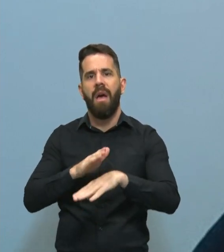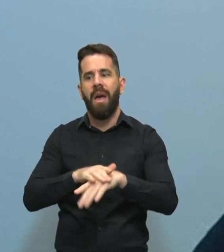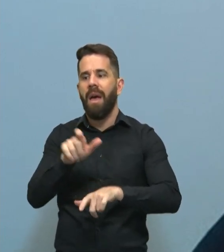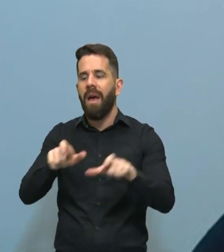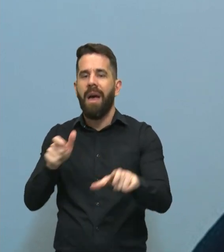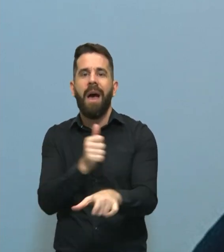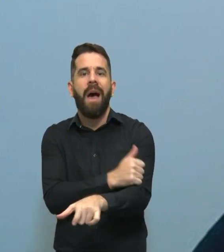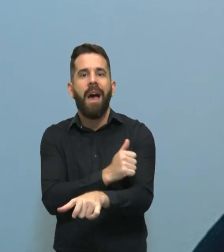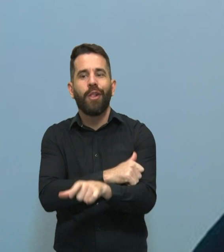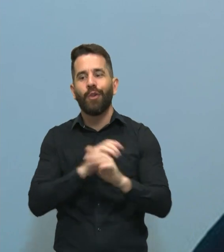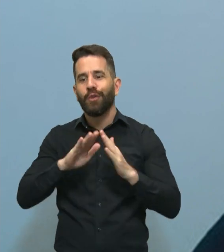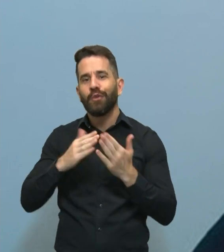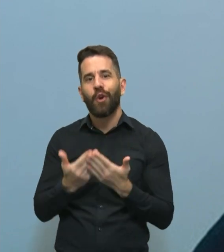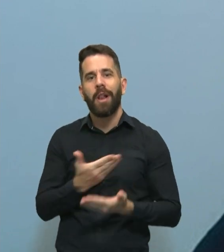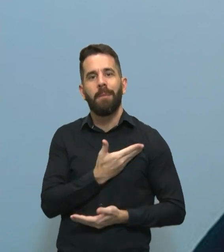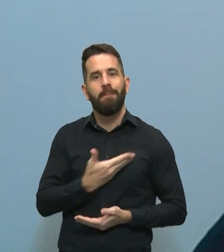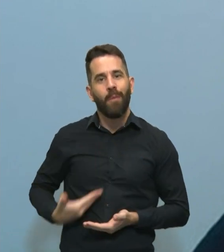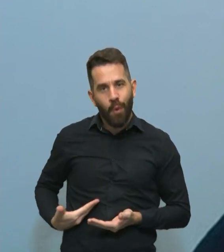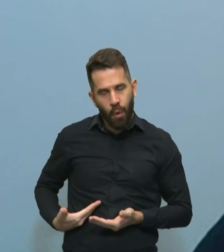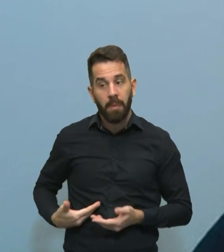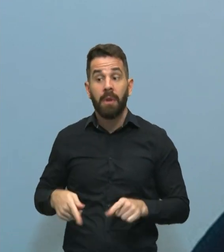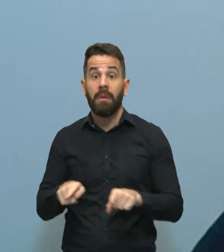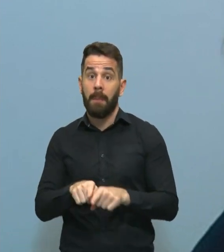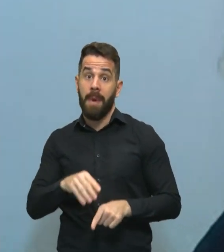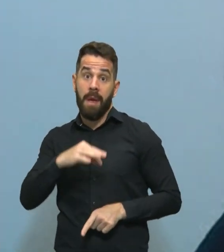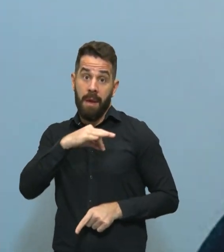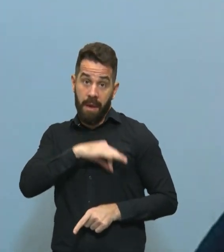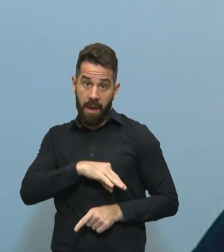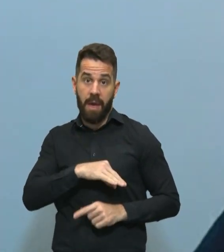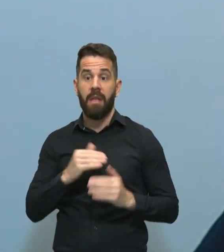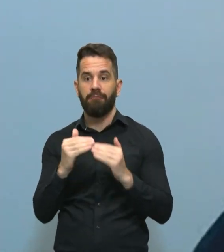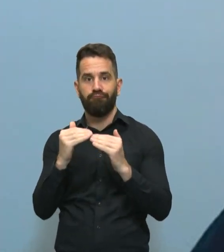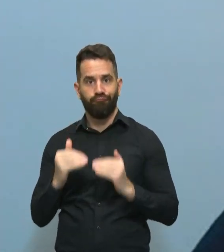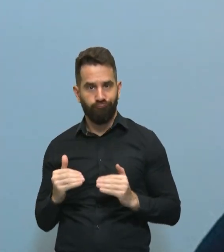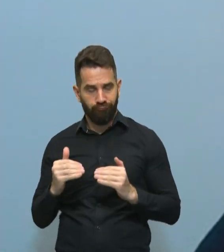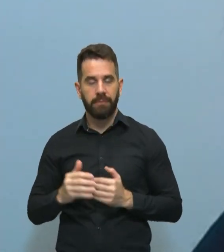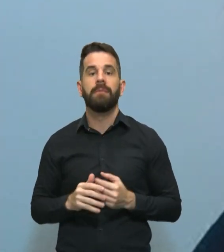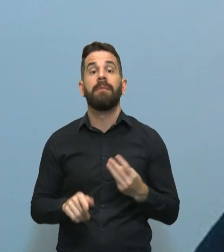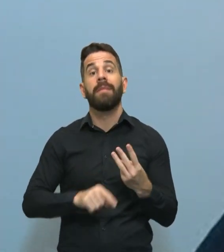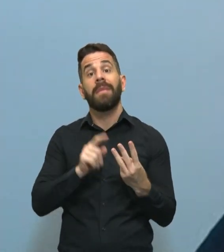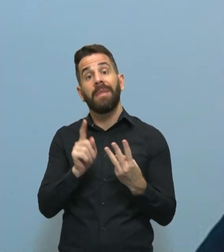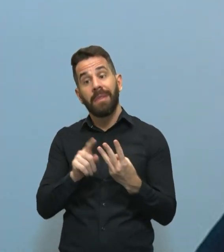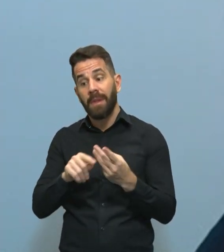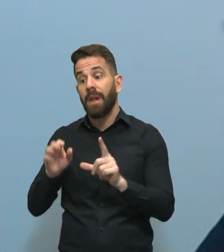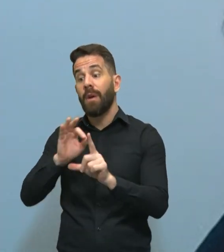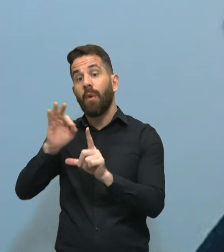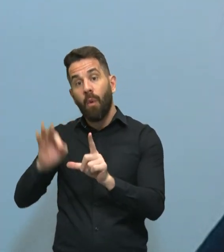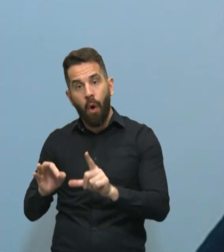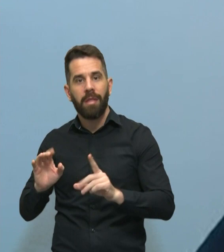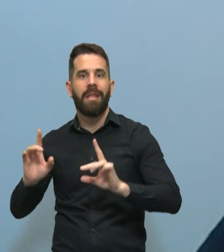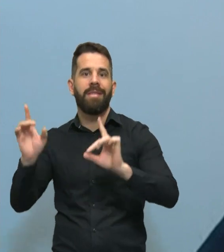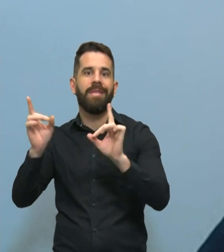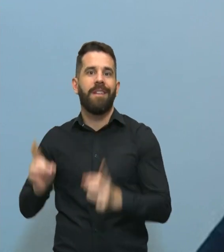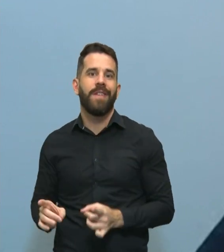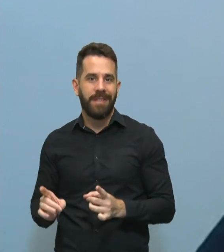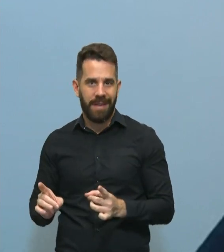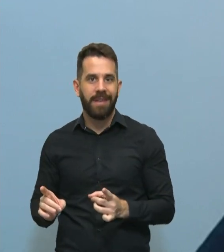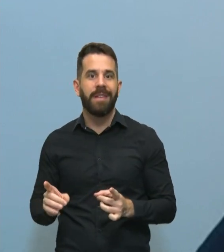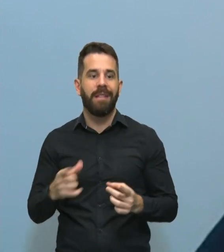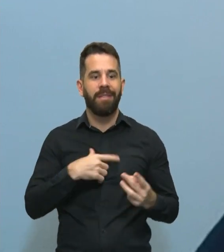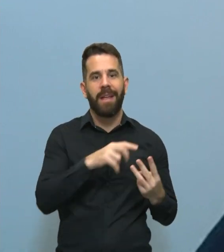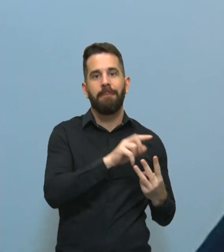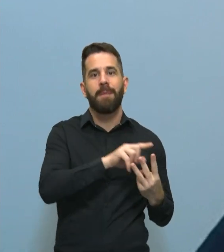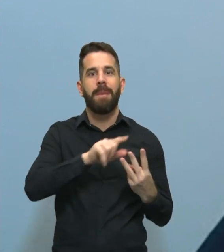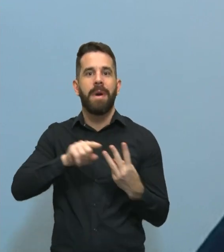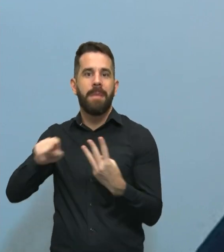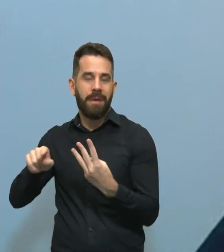e dentro dessas também a questão de renda. E a gente ainda tem também as cotas para as pessoas com deficiência. Acho que a gente vai poder, ao